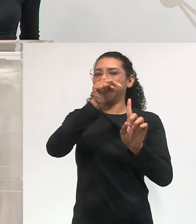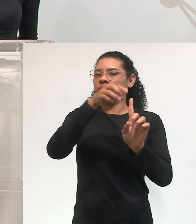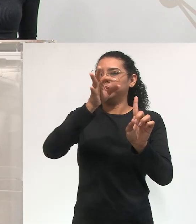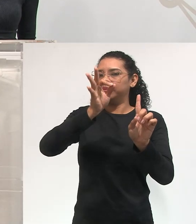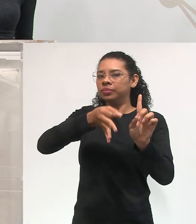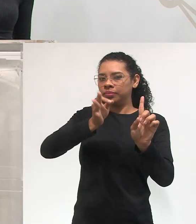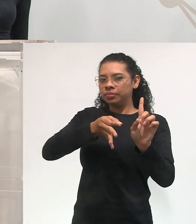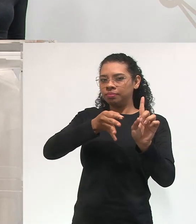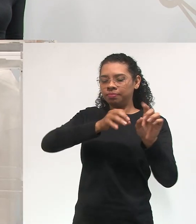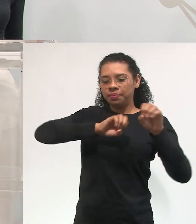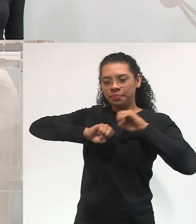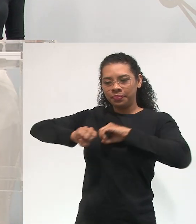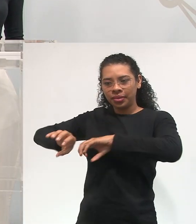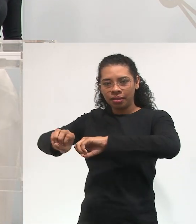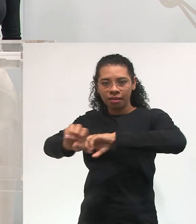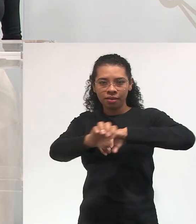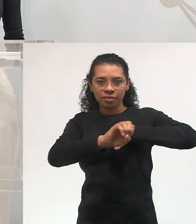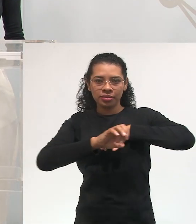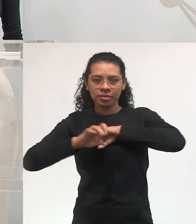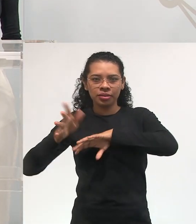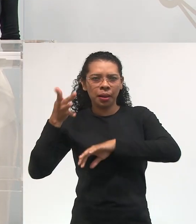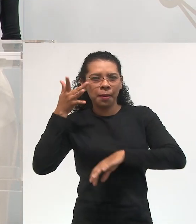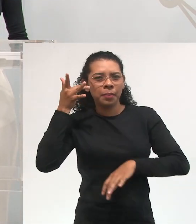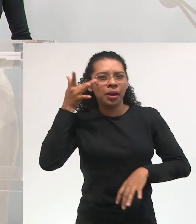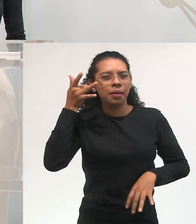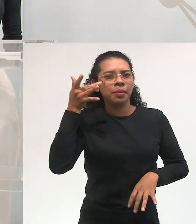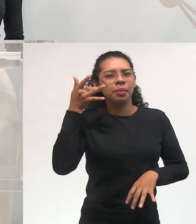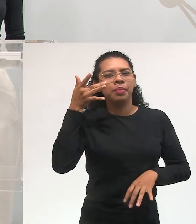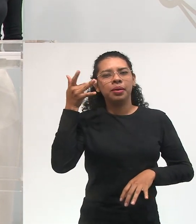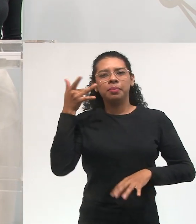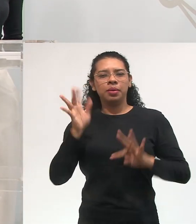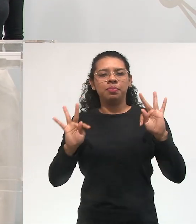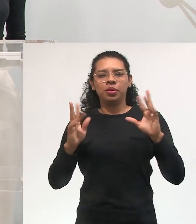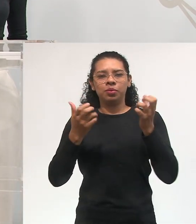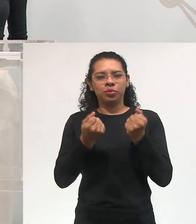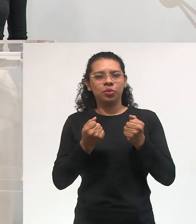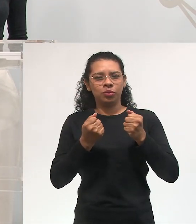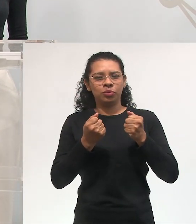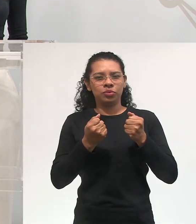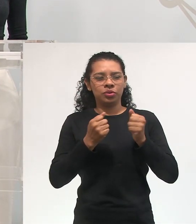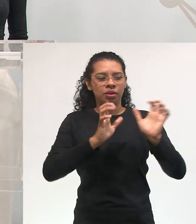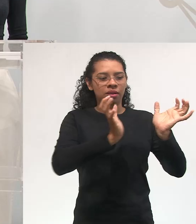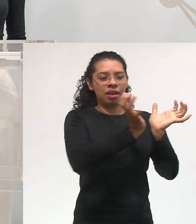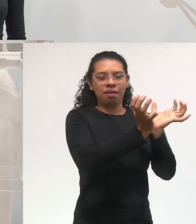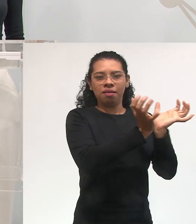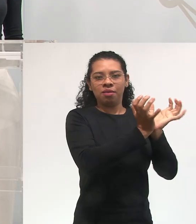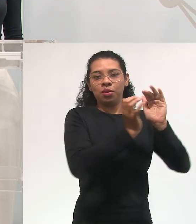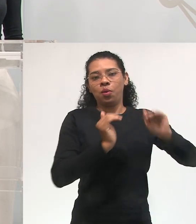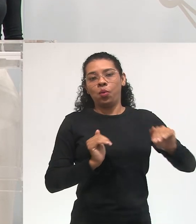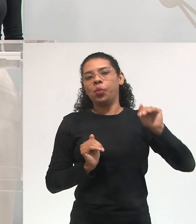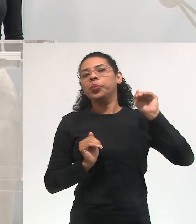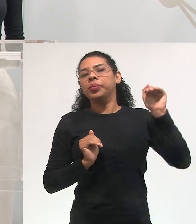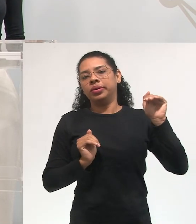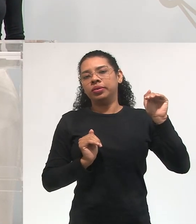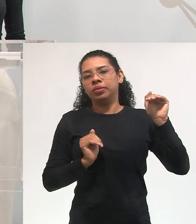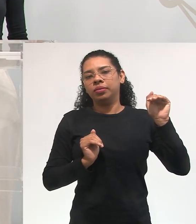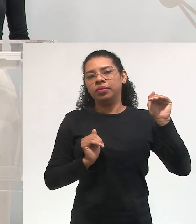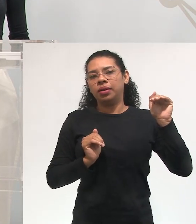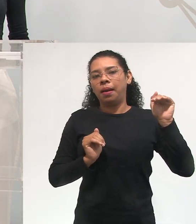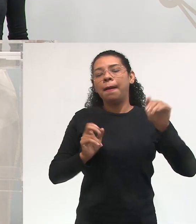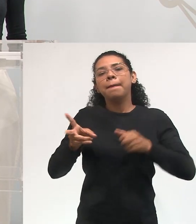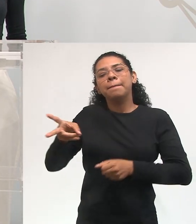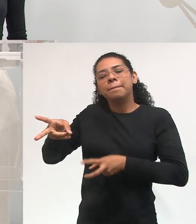né, que é a perpetuação da exploração por parte da classe dominante, e eles também irão